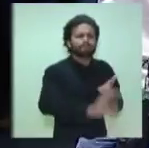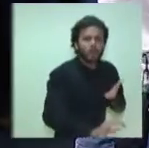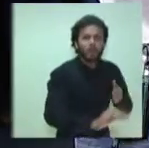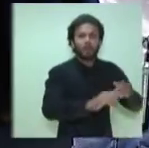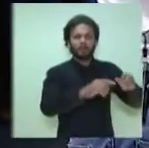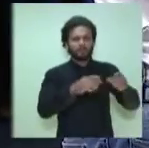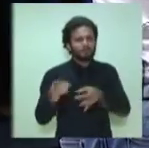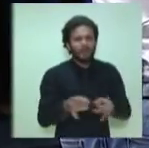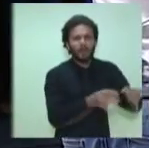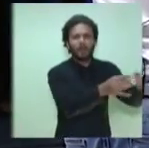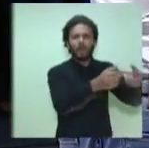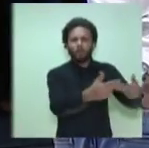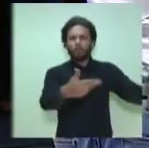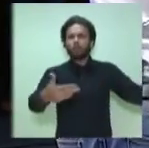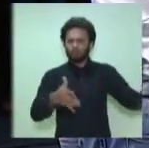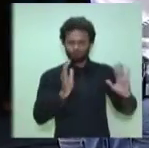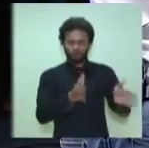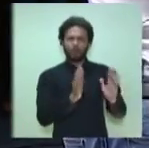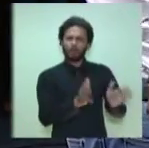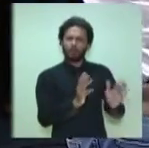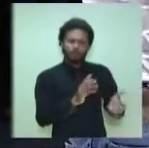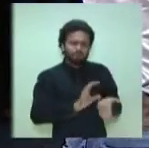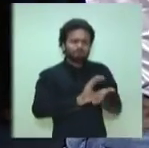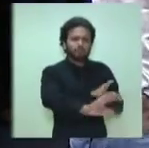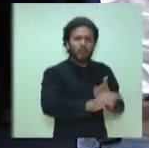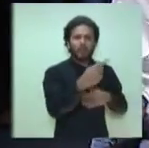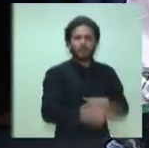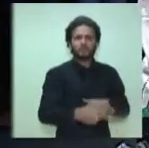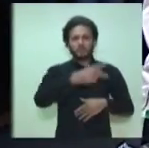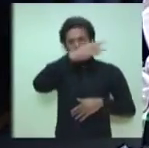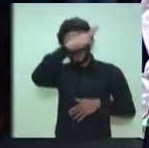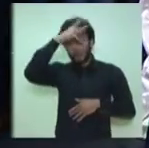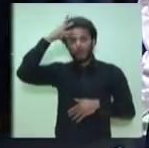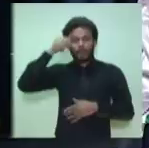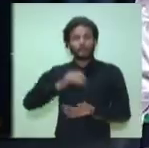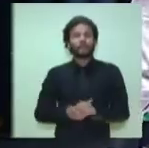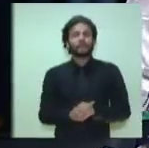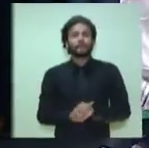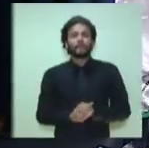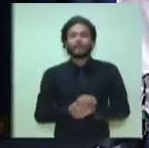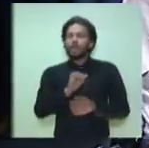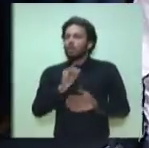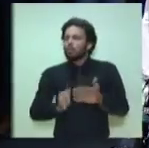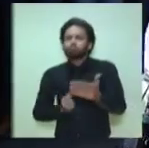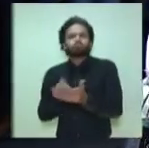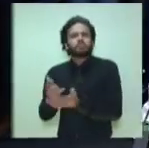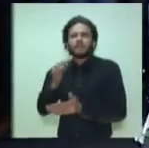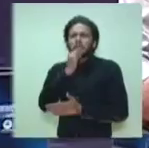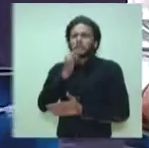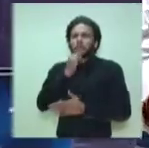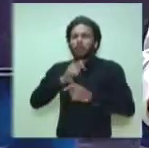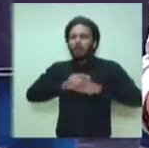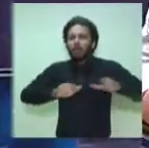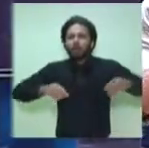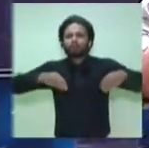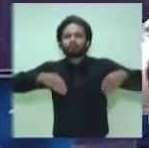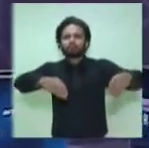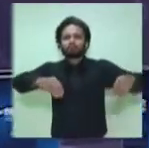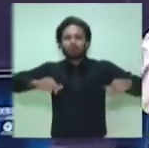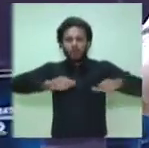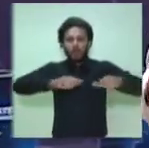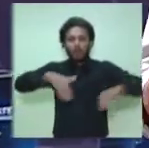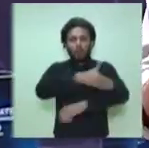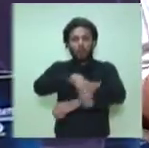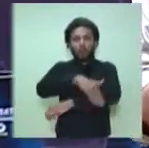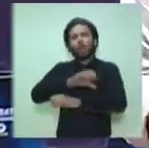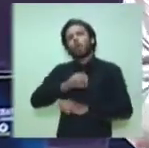injeto recursos na veia da economia da nossa terra. Quando eu compro asfalto, quando eu compro o que for, quando eu compro material escolar,